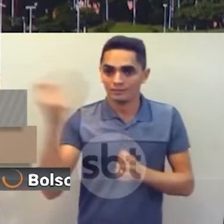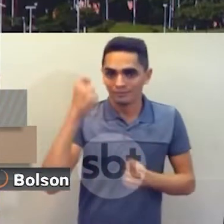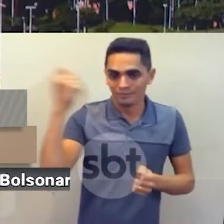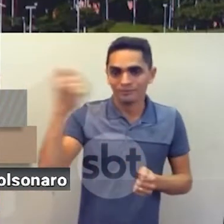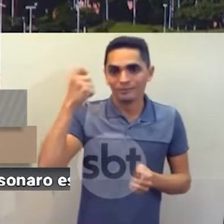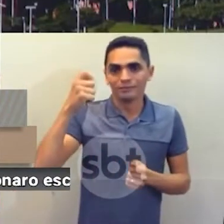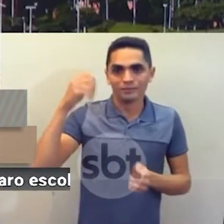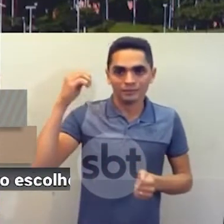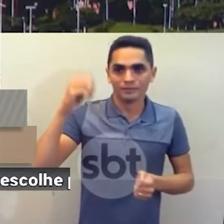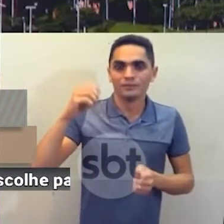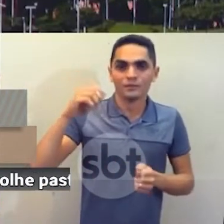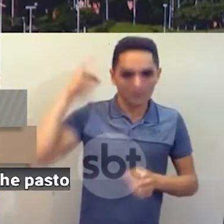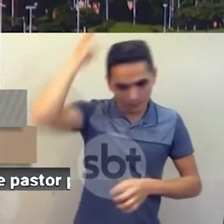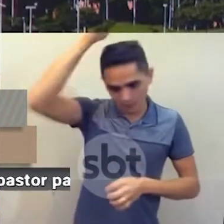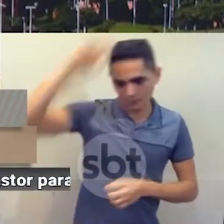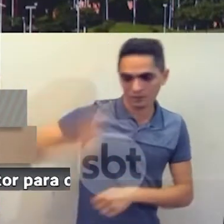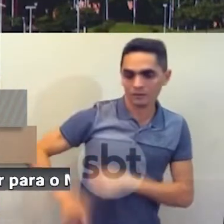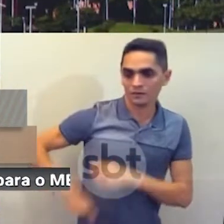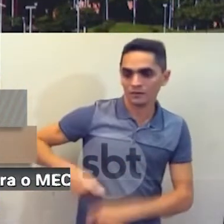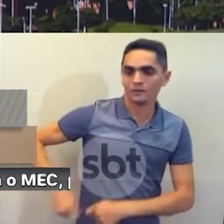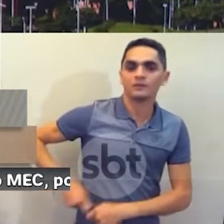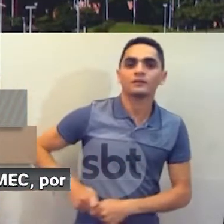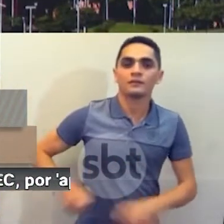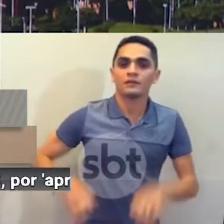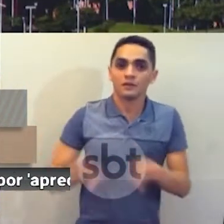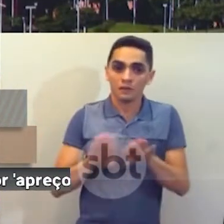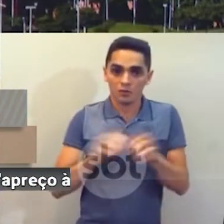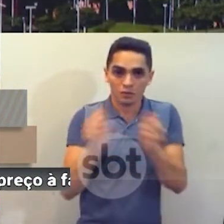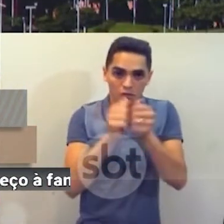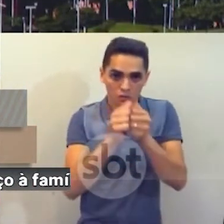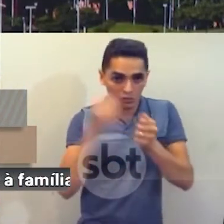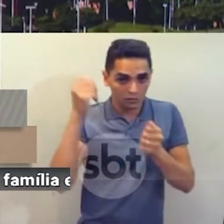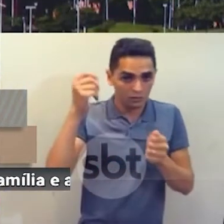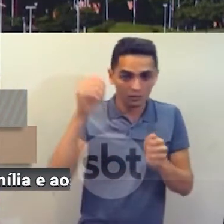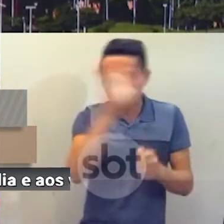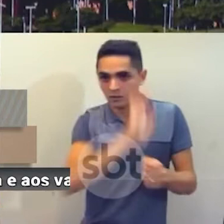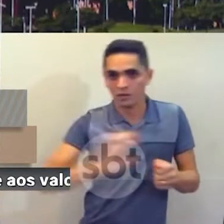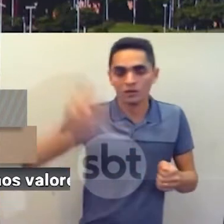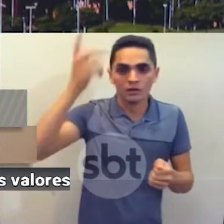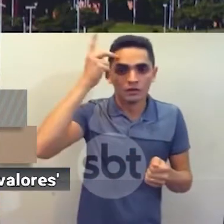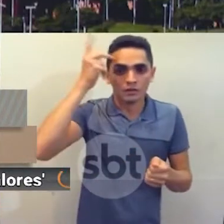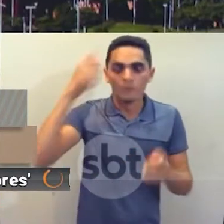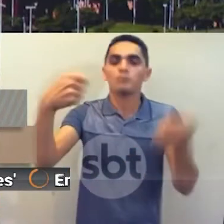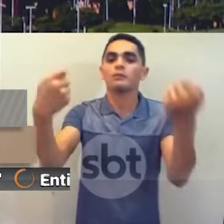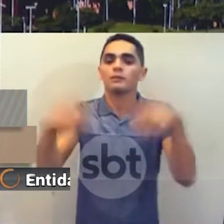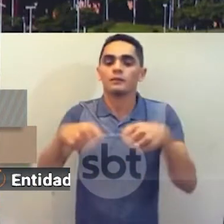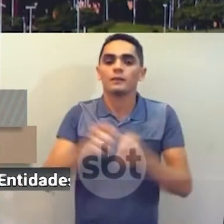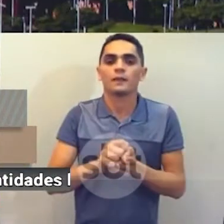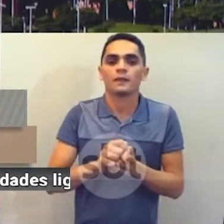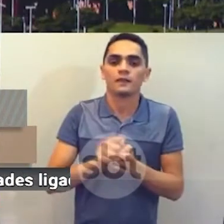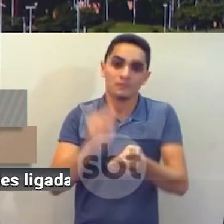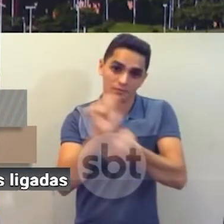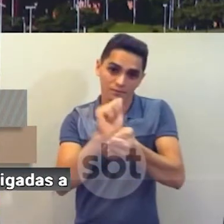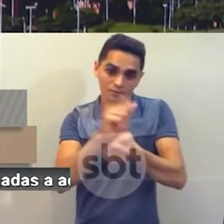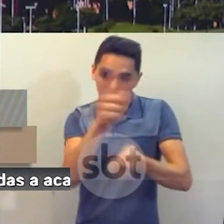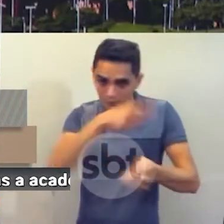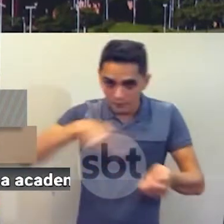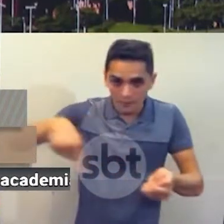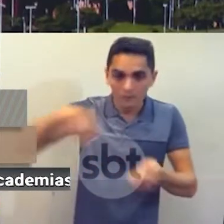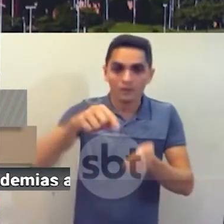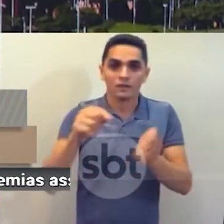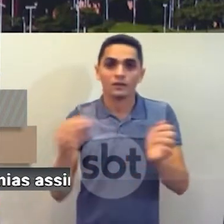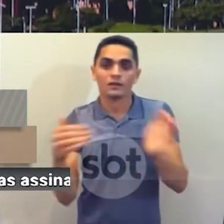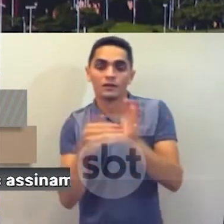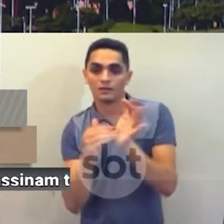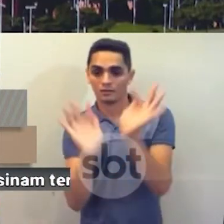lar são francisco e o estado de são paulo será possível então esperamos que